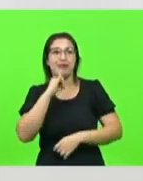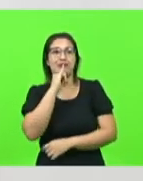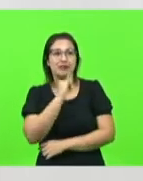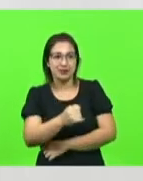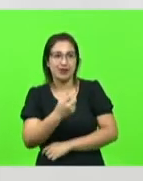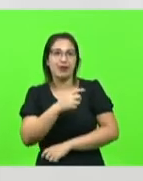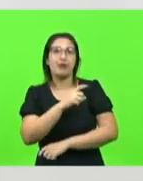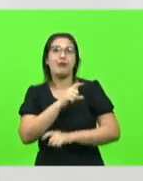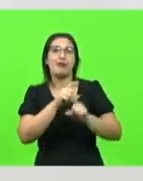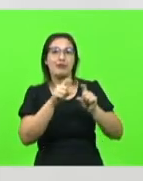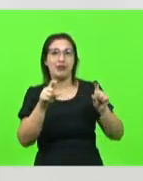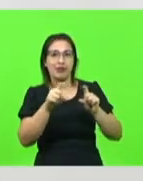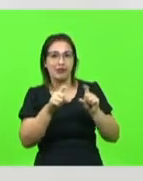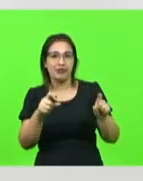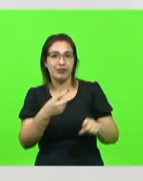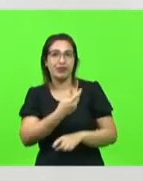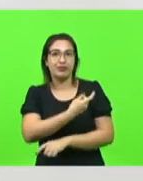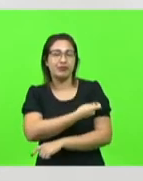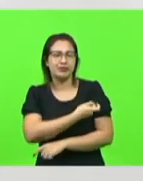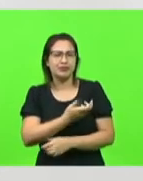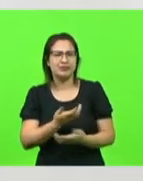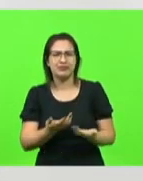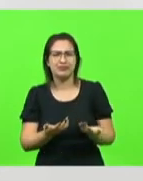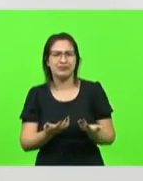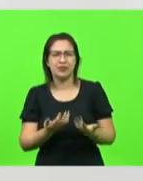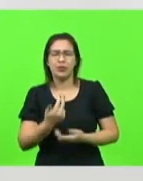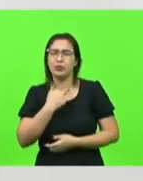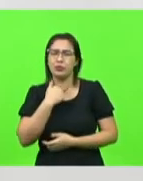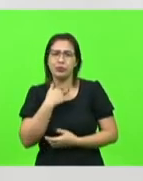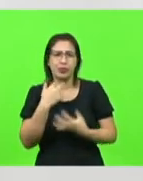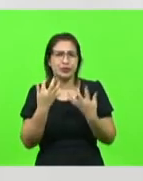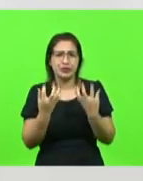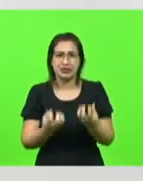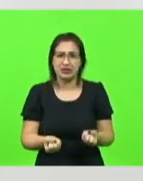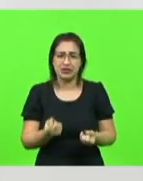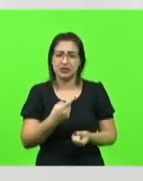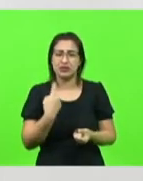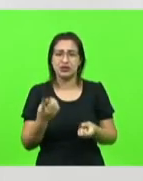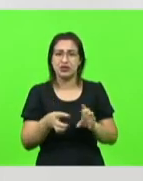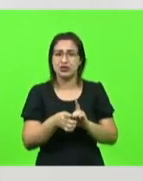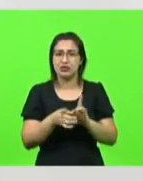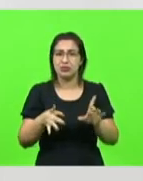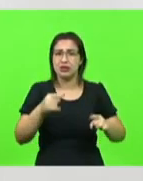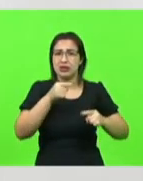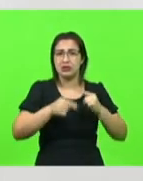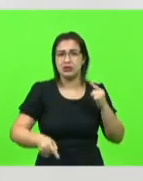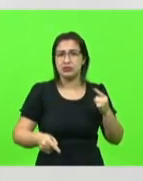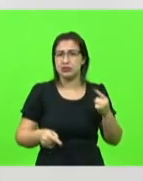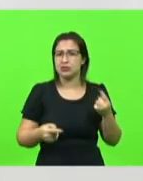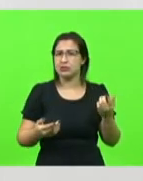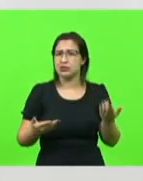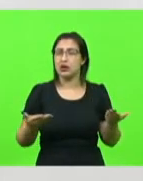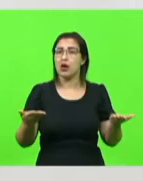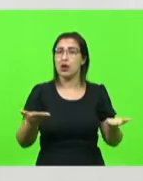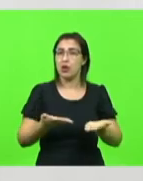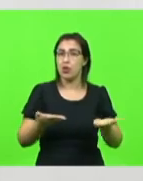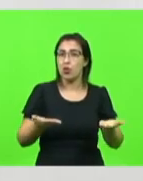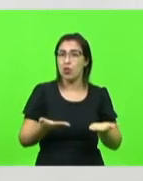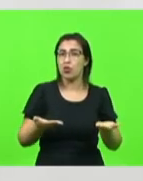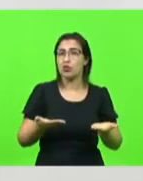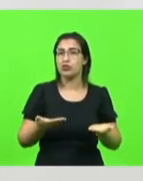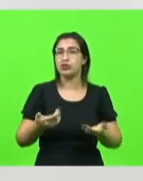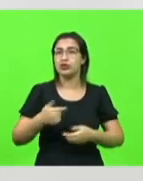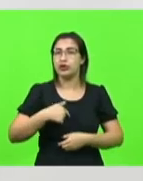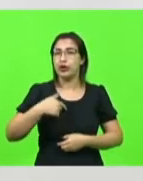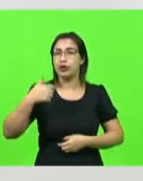Não há plano B, não vamos deixar cercear nossa liberdade. Você entendeu hoje, nesses singelos minutos que eu